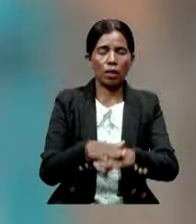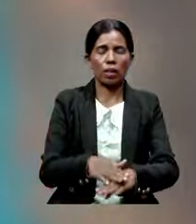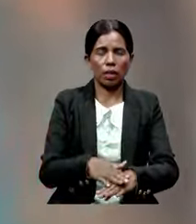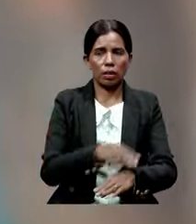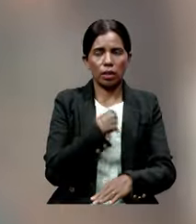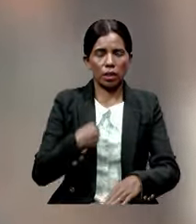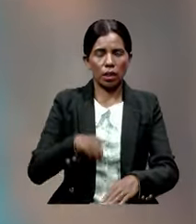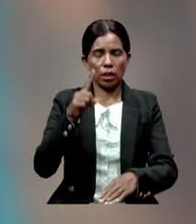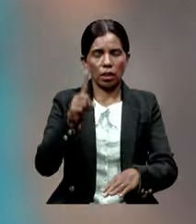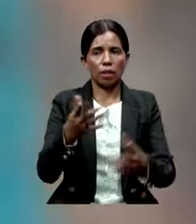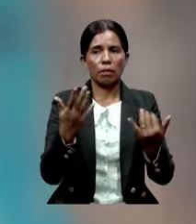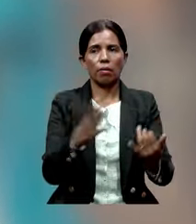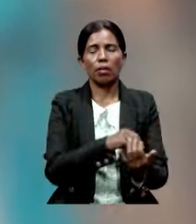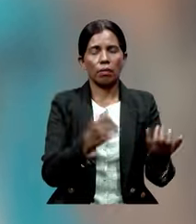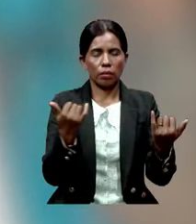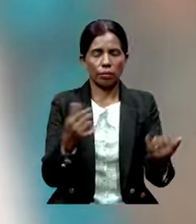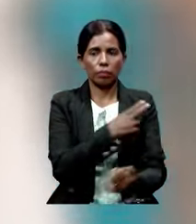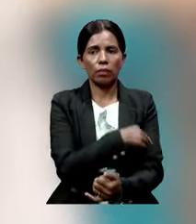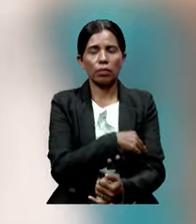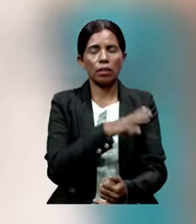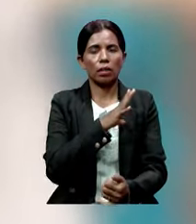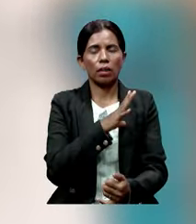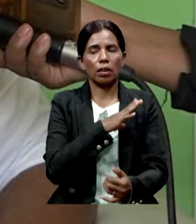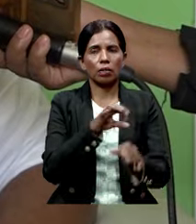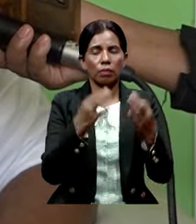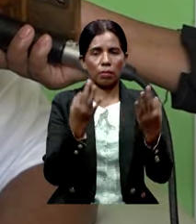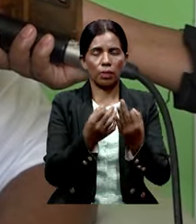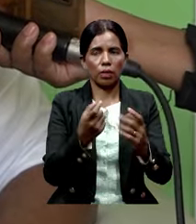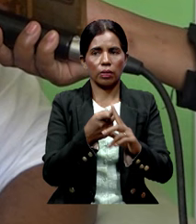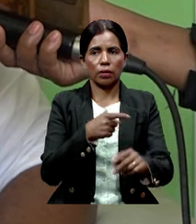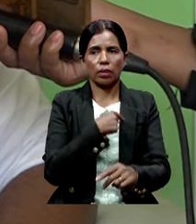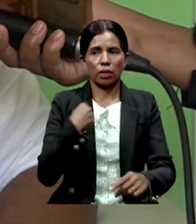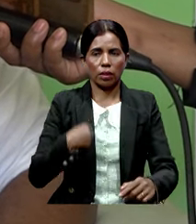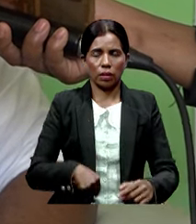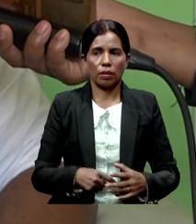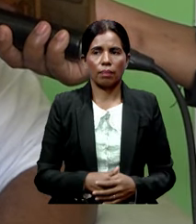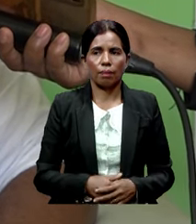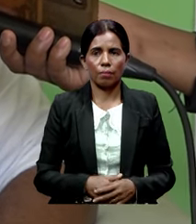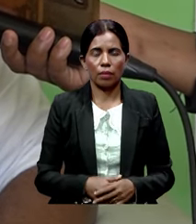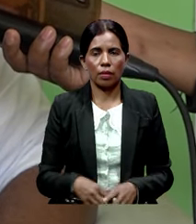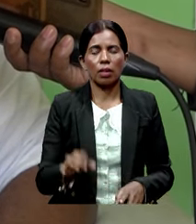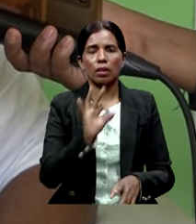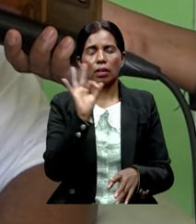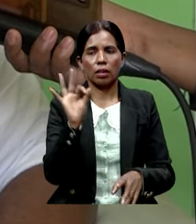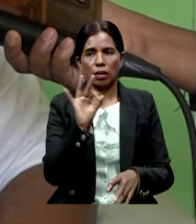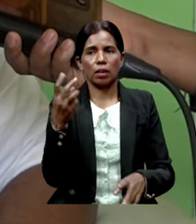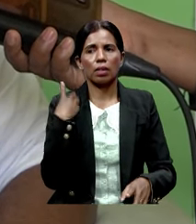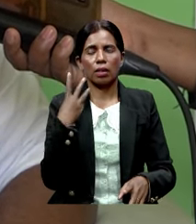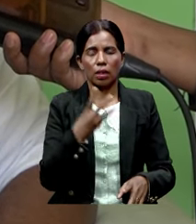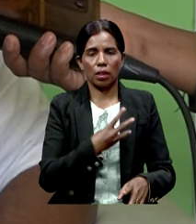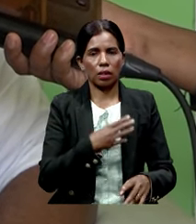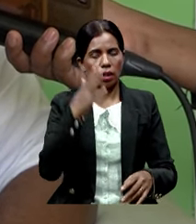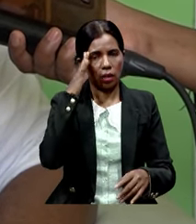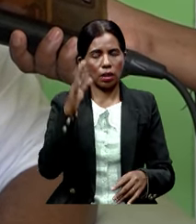ne mate isin ia hela sala mortuário ou de rem família usicina. E a sexta ne e da tutla espera